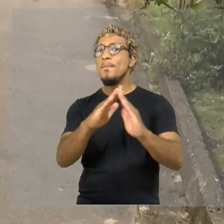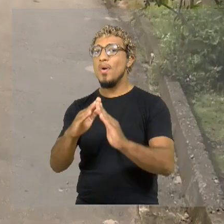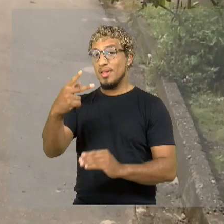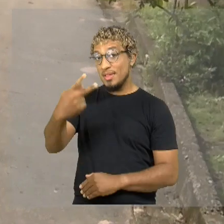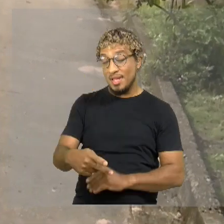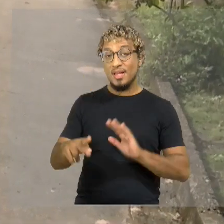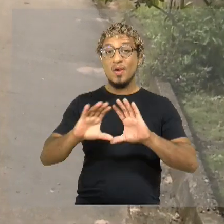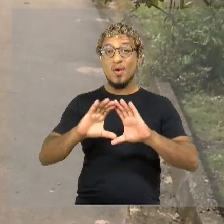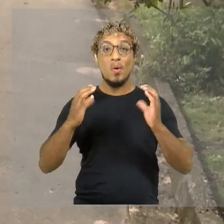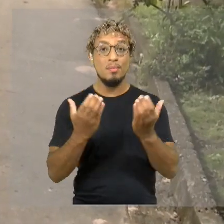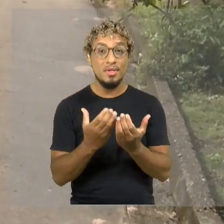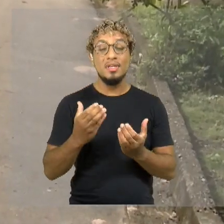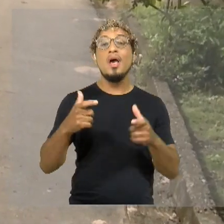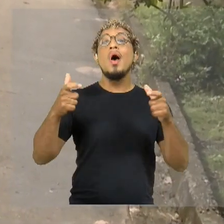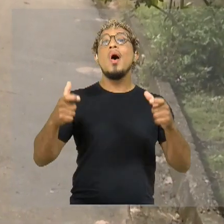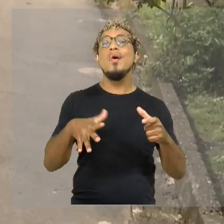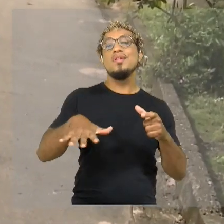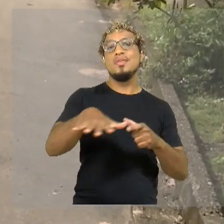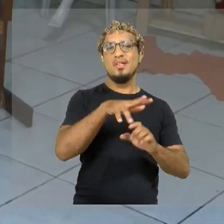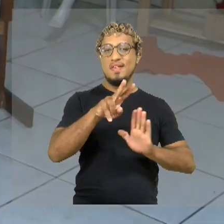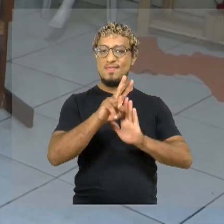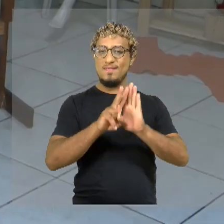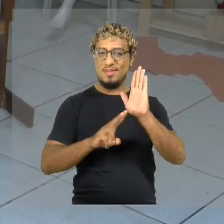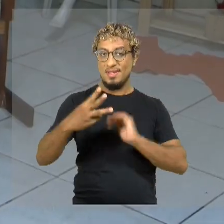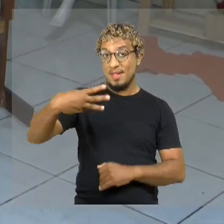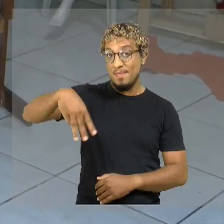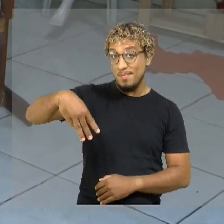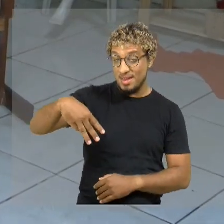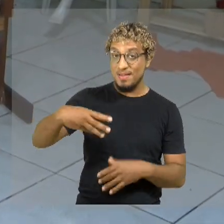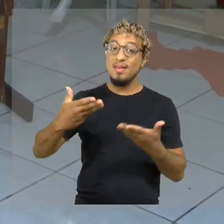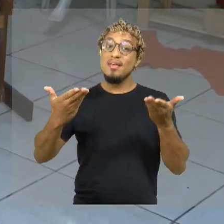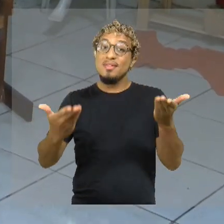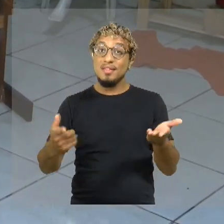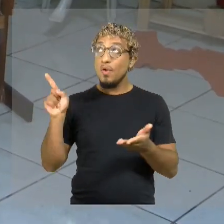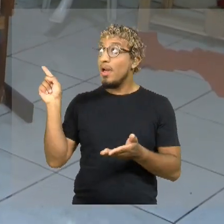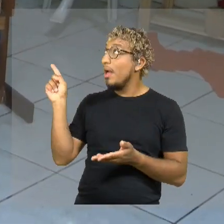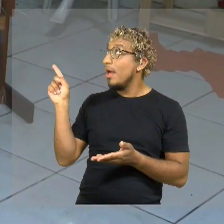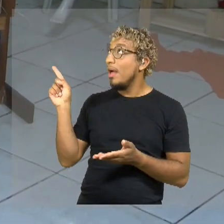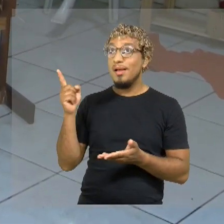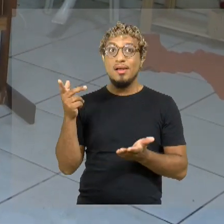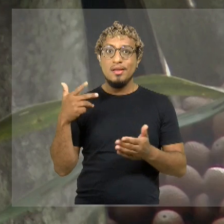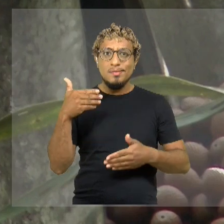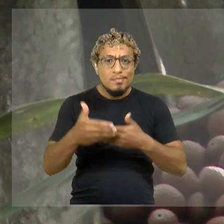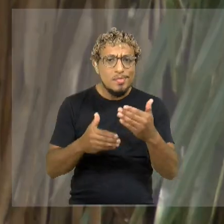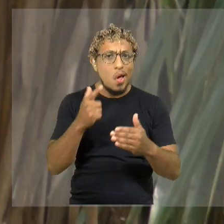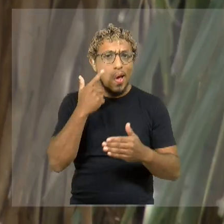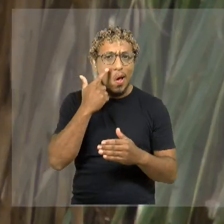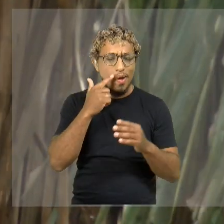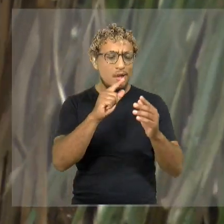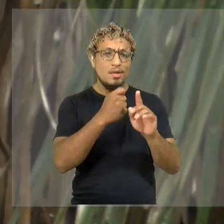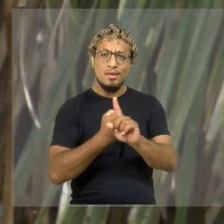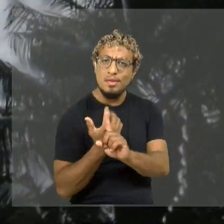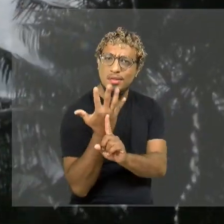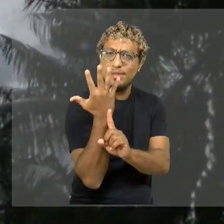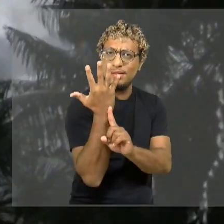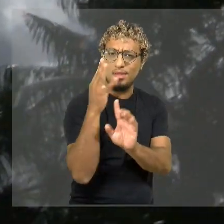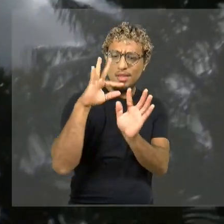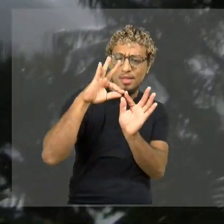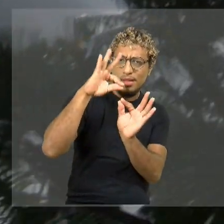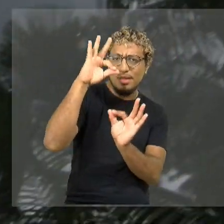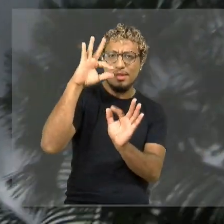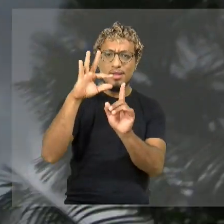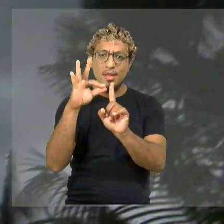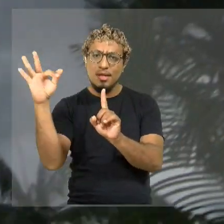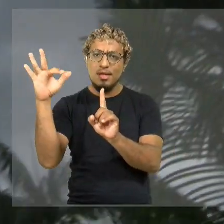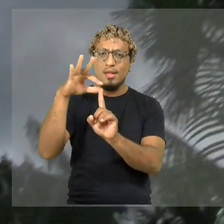Citinho, localizada na Vila Maranhão. Elas desenvolvem peças e acessórios com a fibra e a folha de buriti, árvore